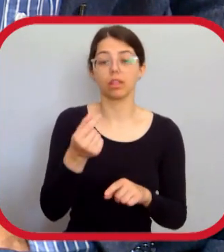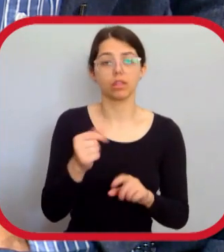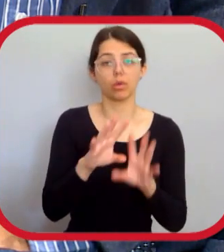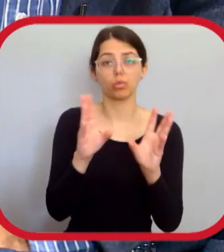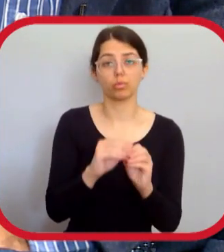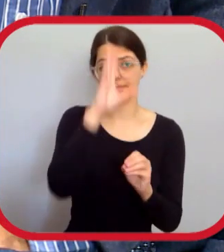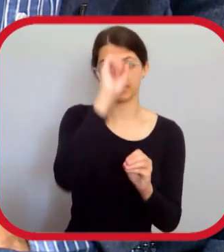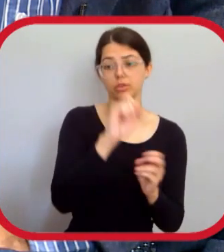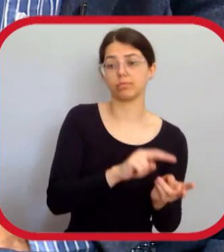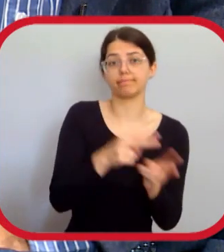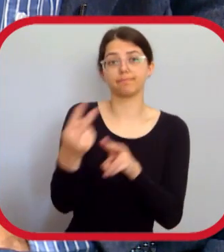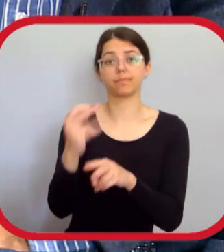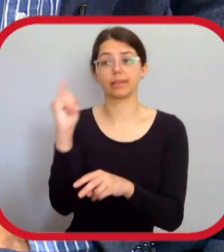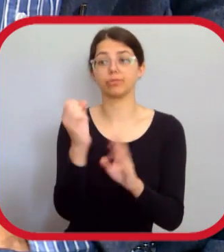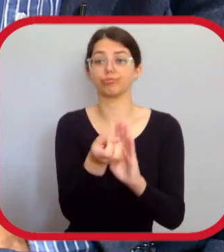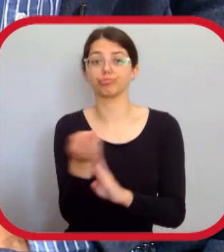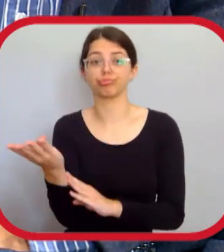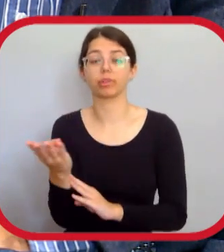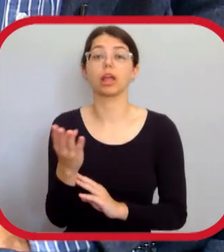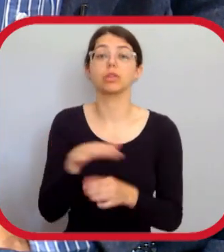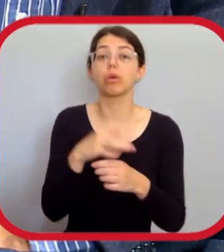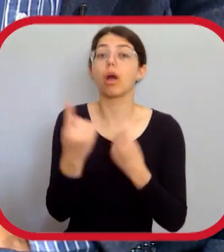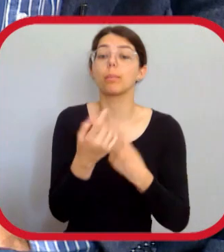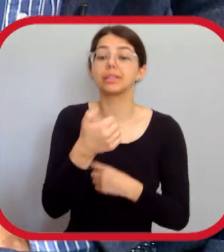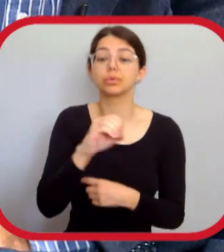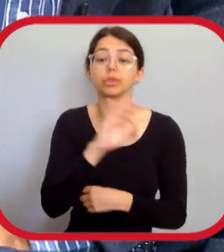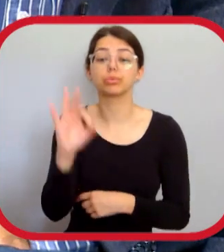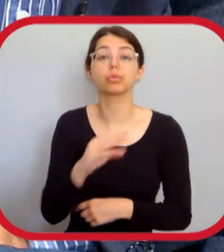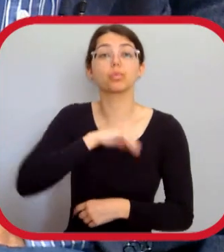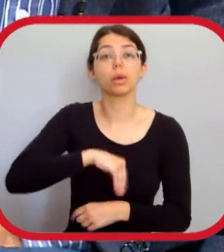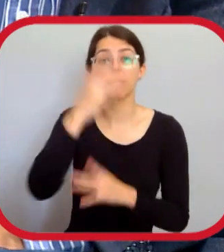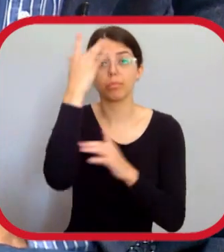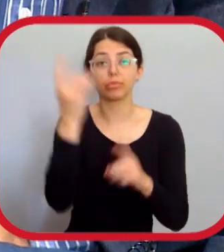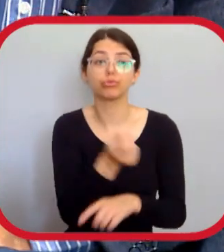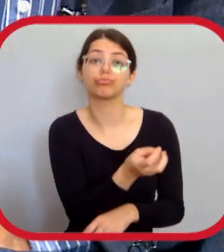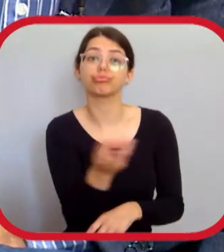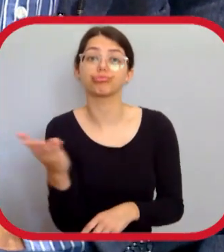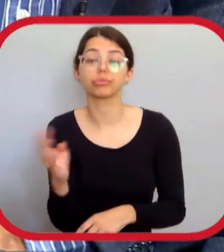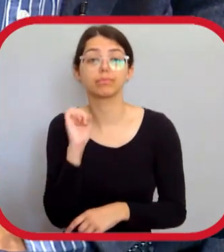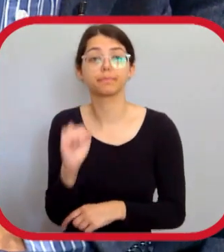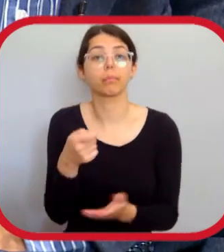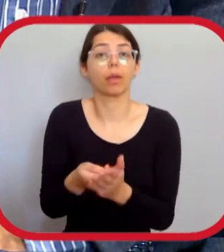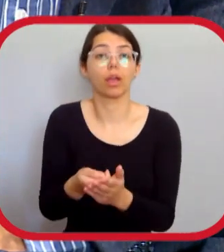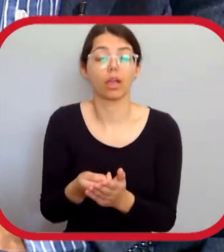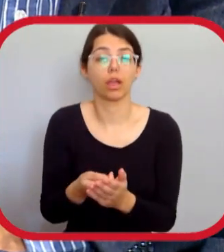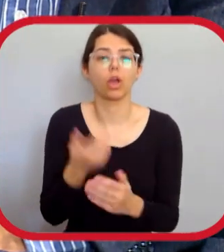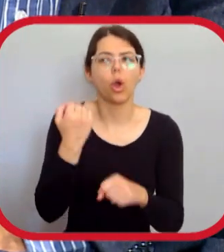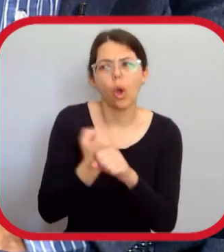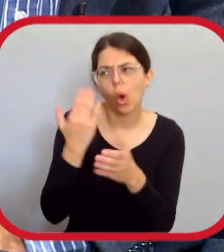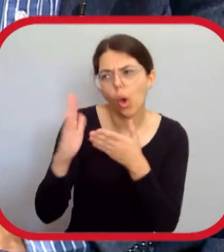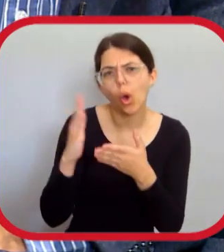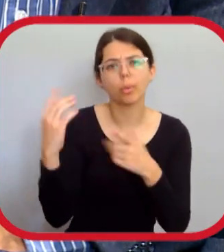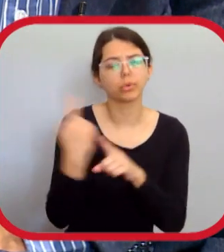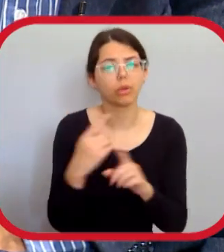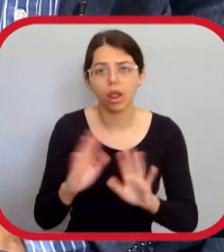Todo o dinheiro que chega da tutela às instituições serve para pagar, em alguns casos, 50% dos salários das instituições. Nem sequer estamos a falar